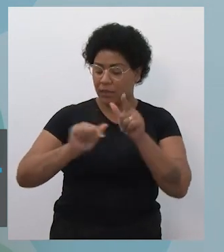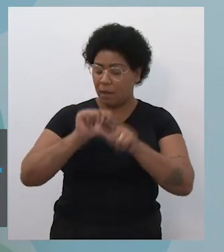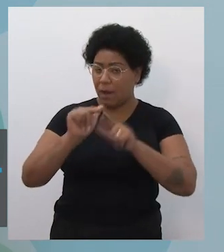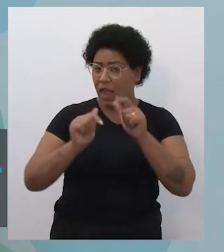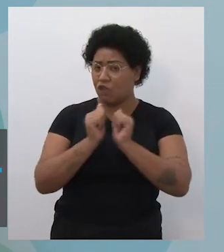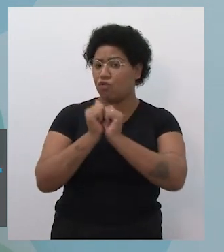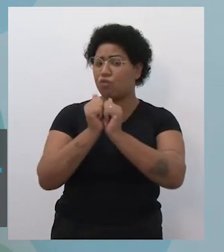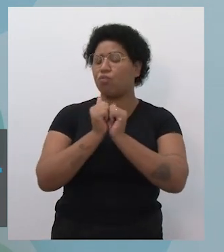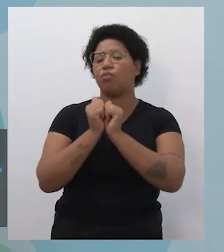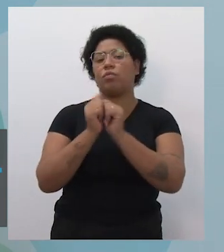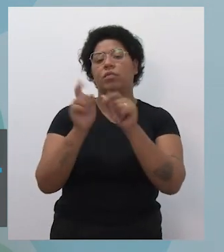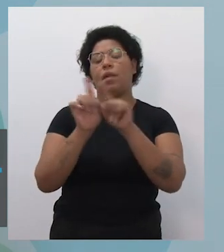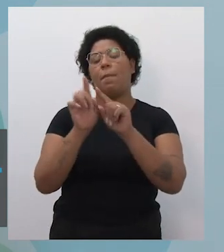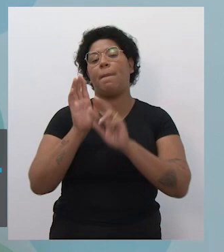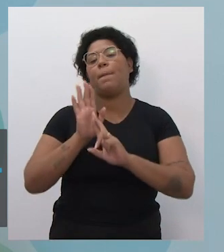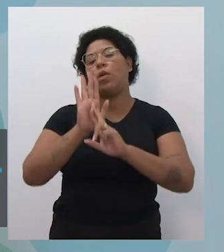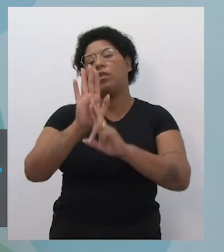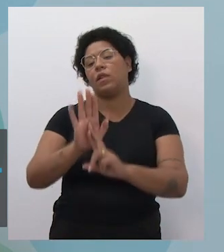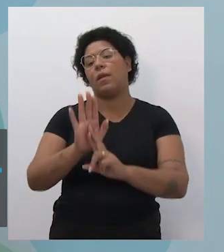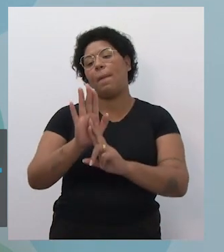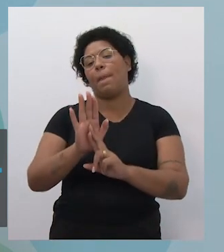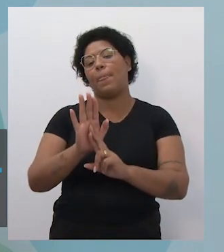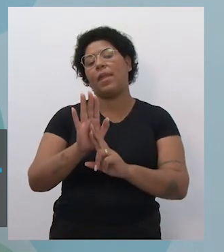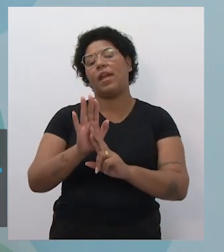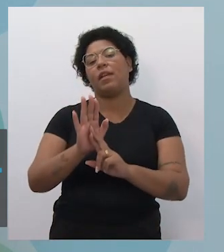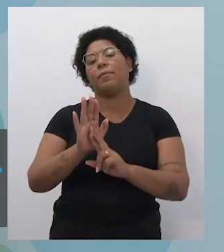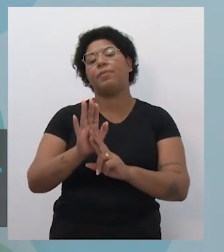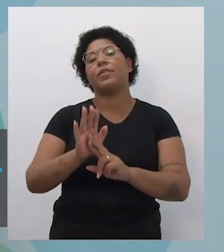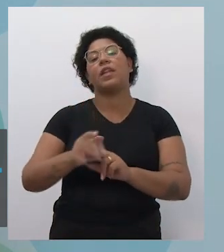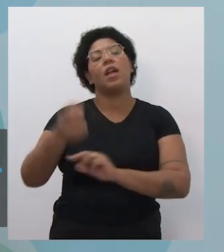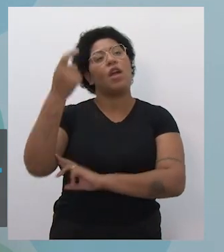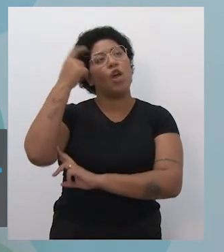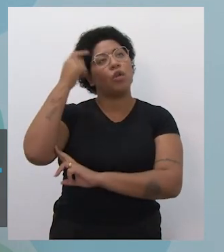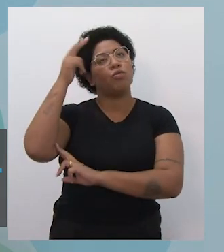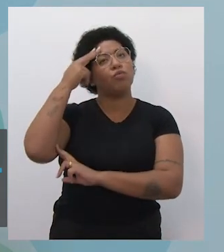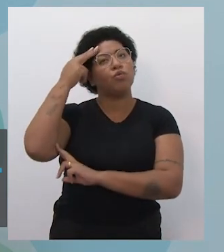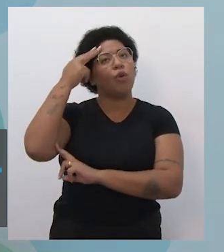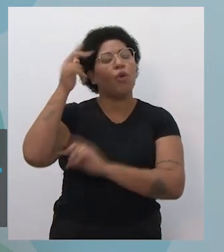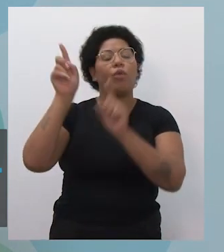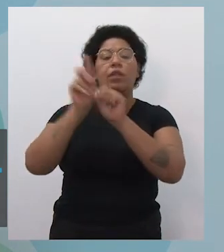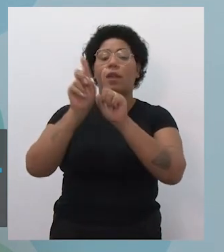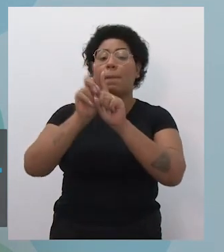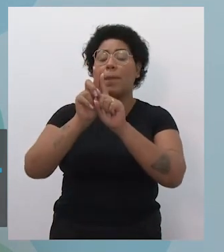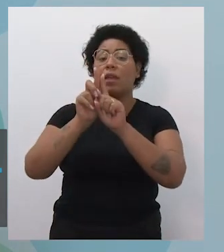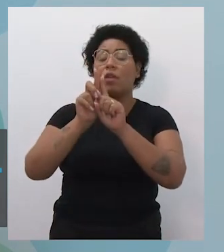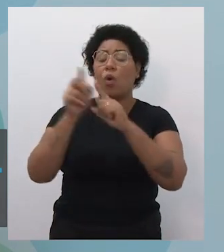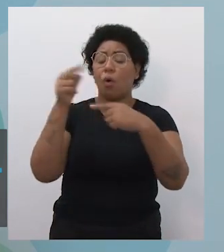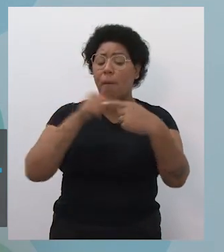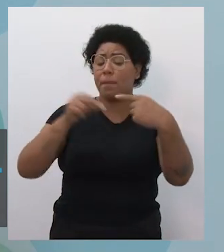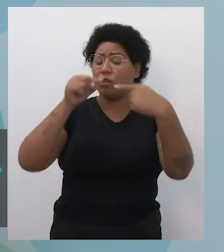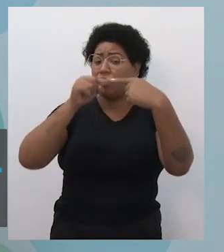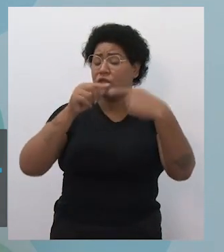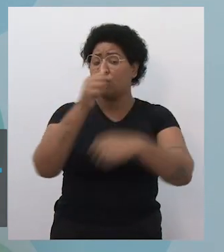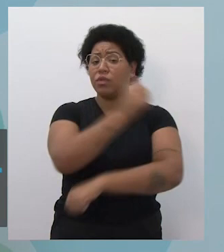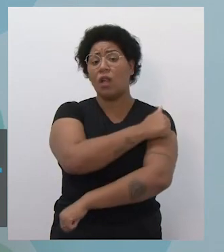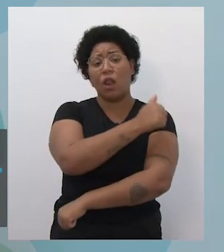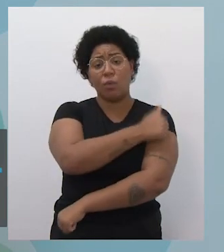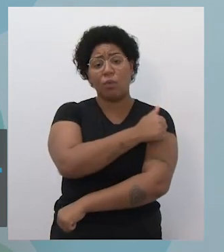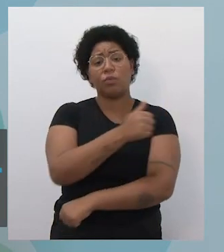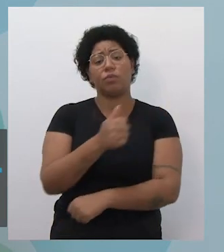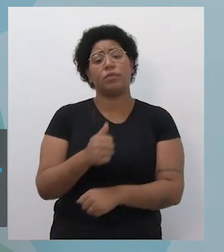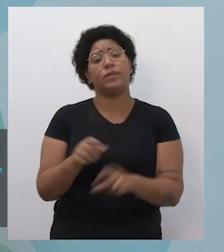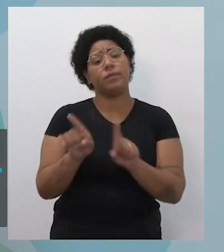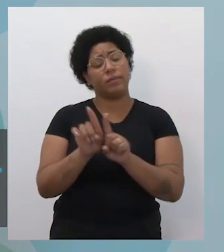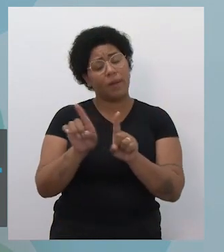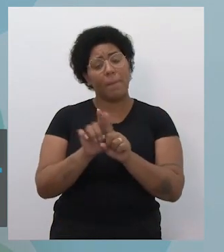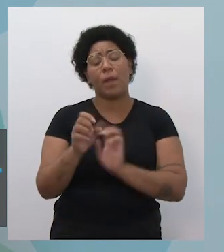Sempre trazer ali quais são esses sonhos, essas metas, os objetivos dos estudantes e fazer essa inter-relação dentro do